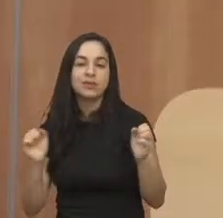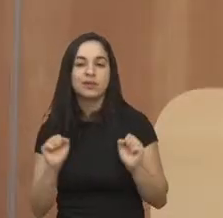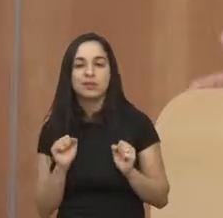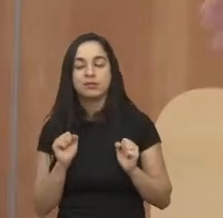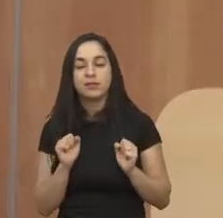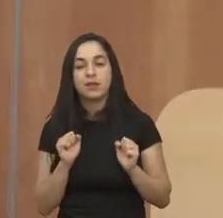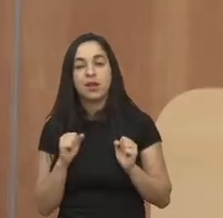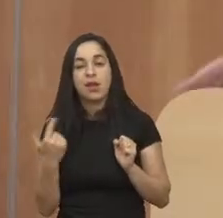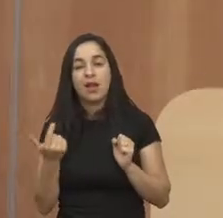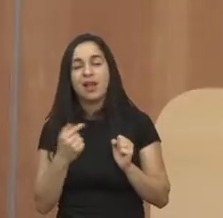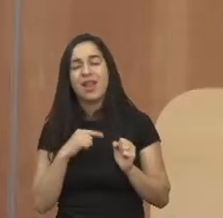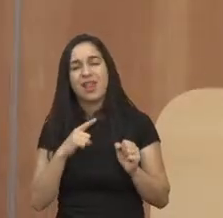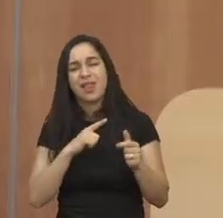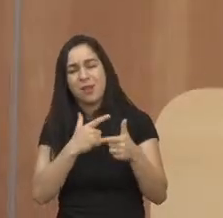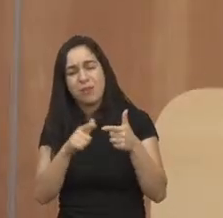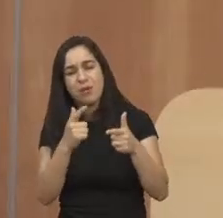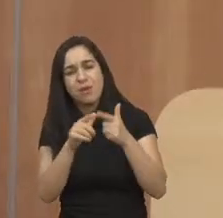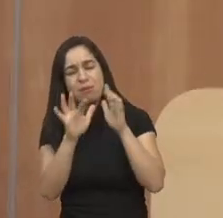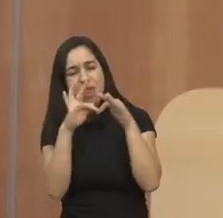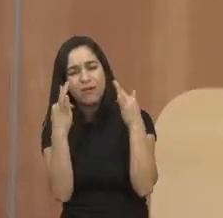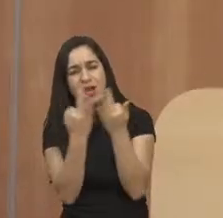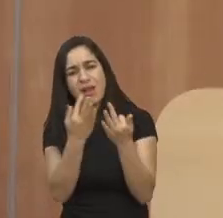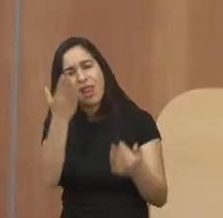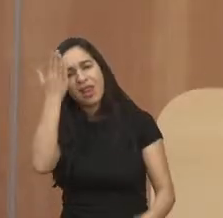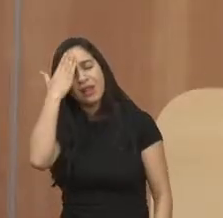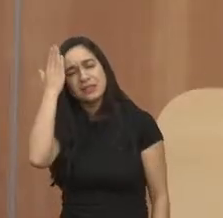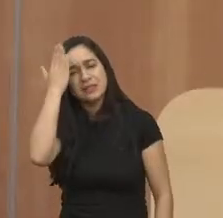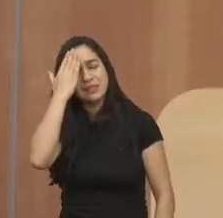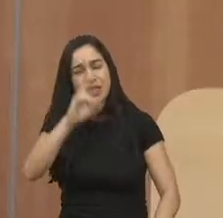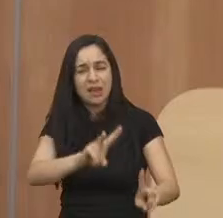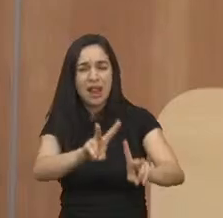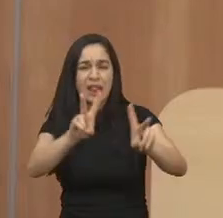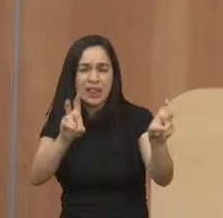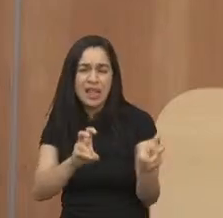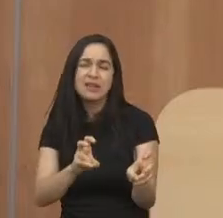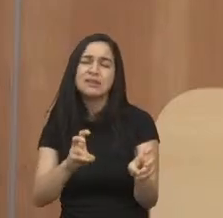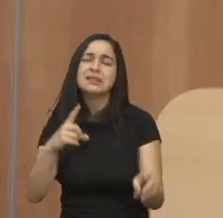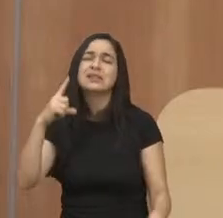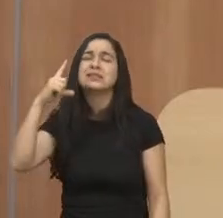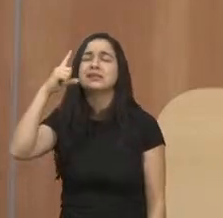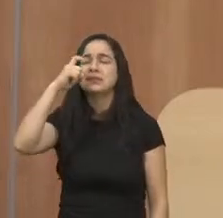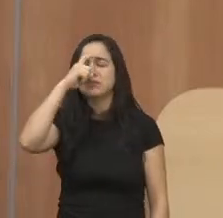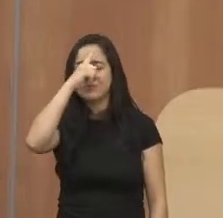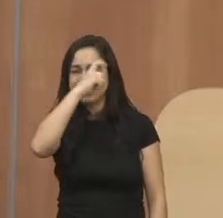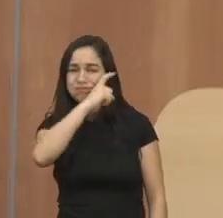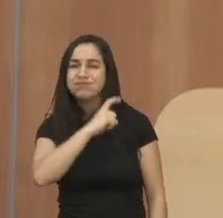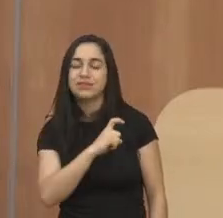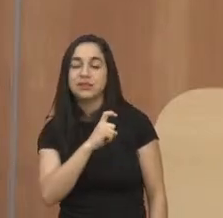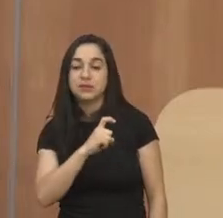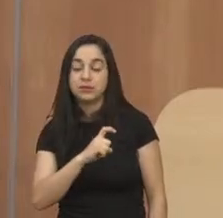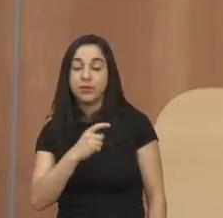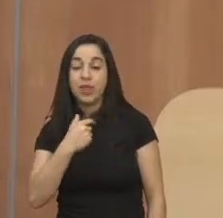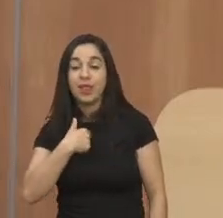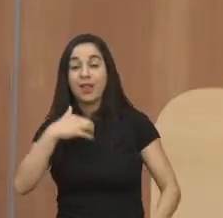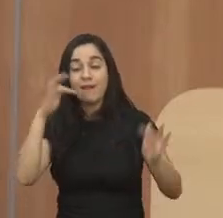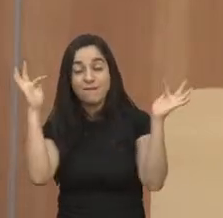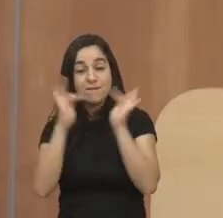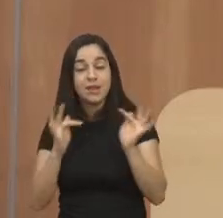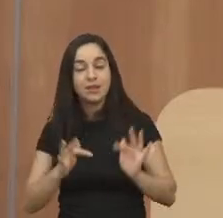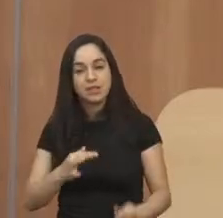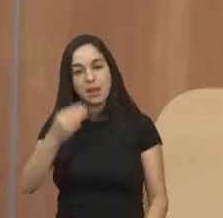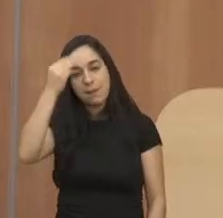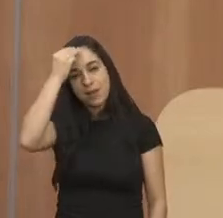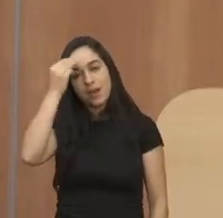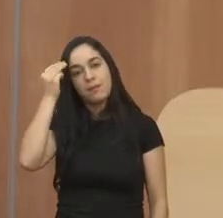quem tem um problema na família sabe, são assuntos delicados, difícil de falar. Fico feliz também, Maria Amélia comentou,